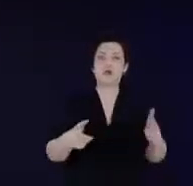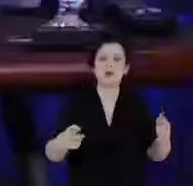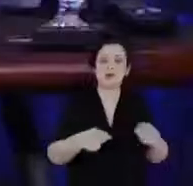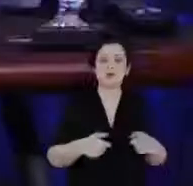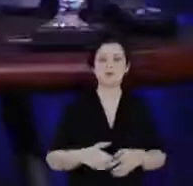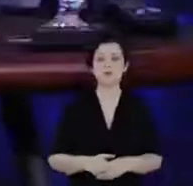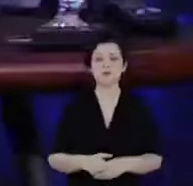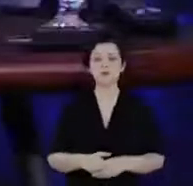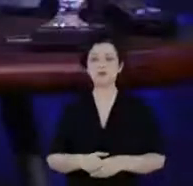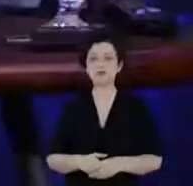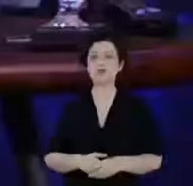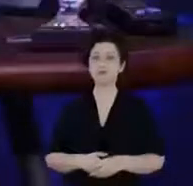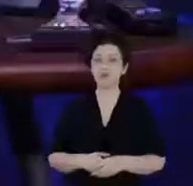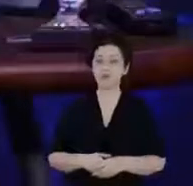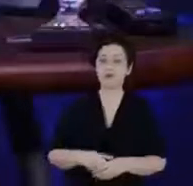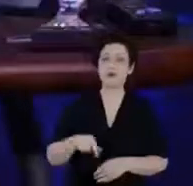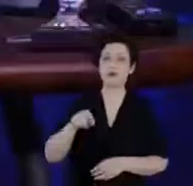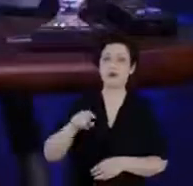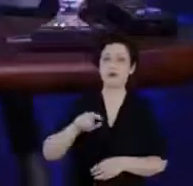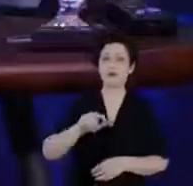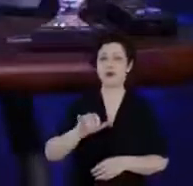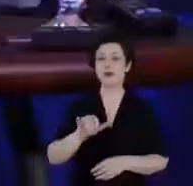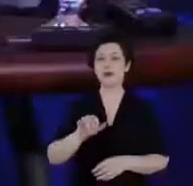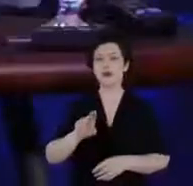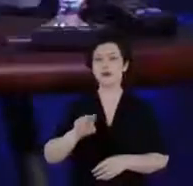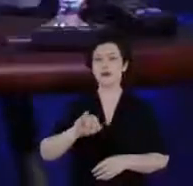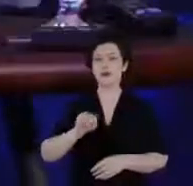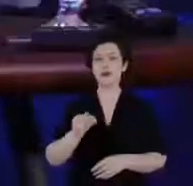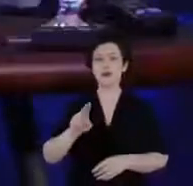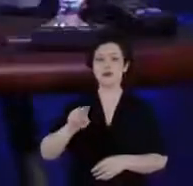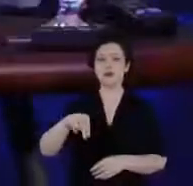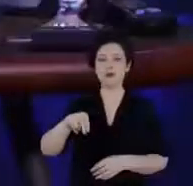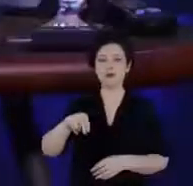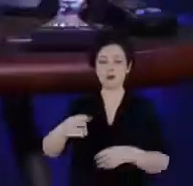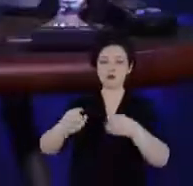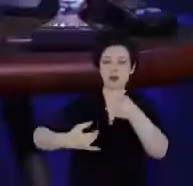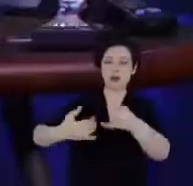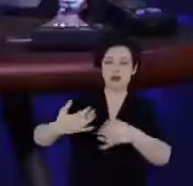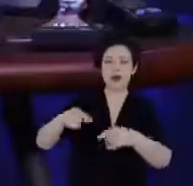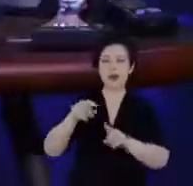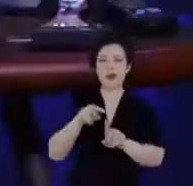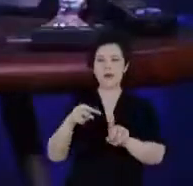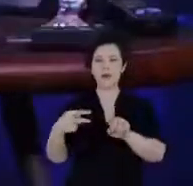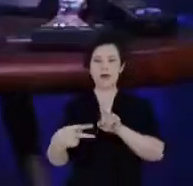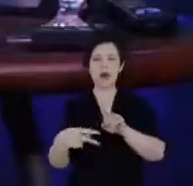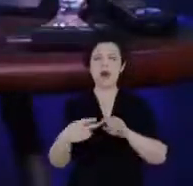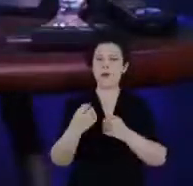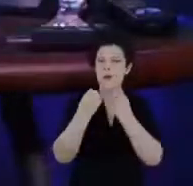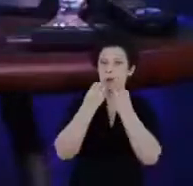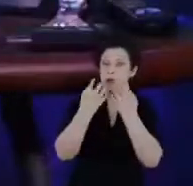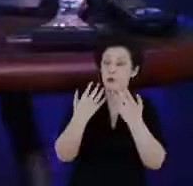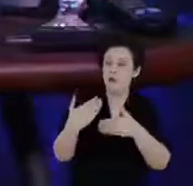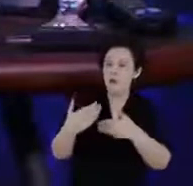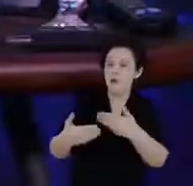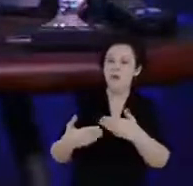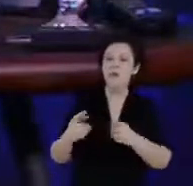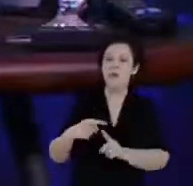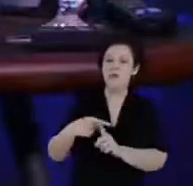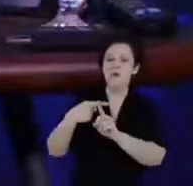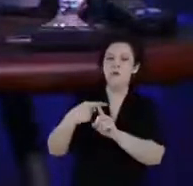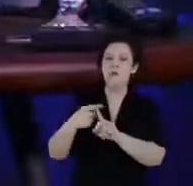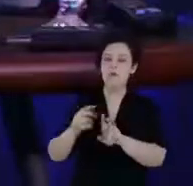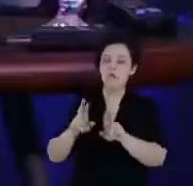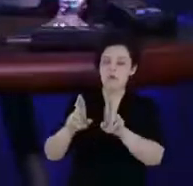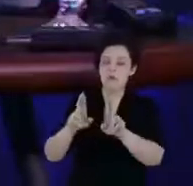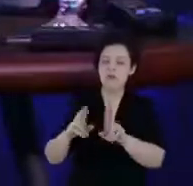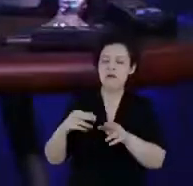Gostei muito de ouvir o senhor Yu Jun, porque ele traz perspectivas muito boas para nós e